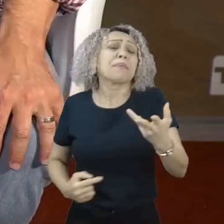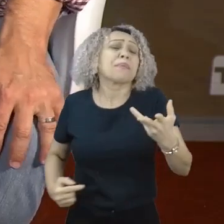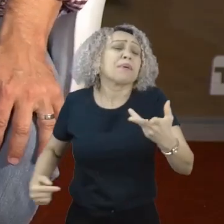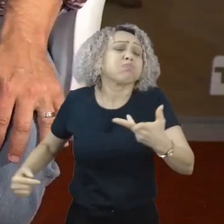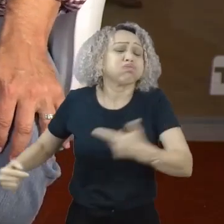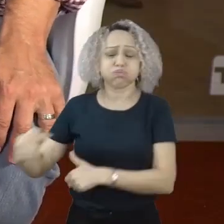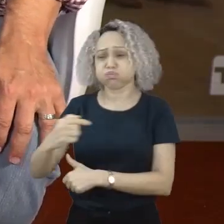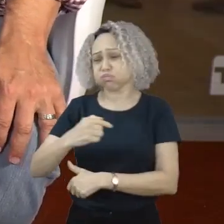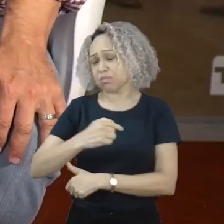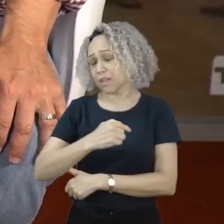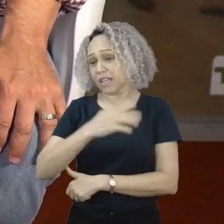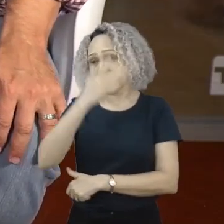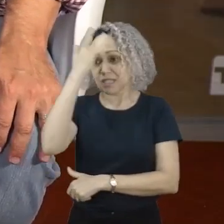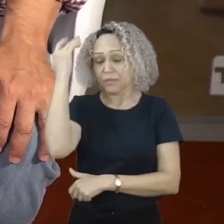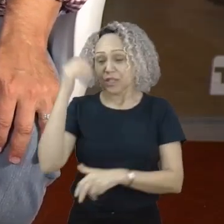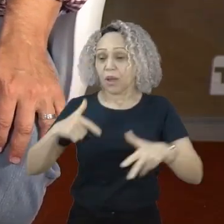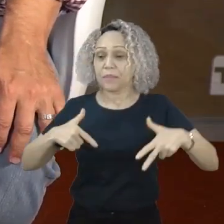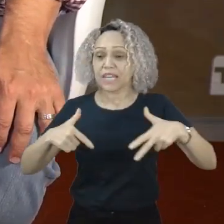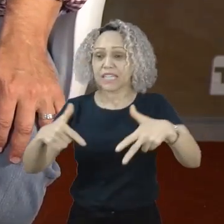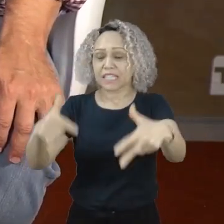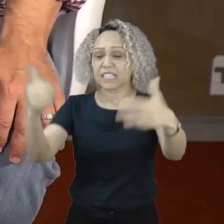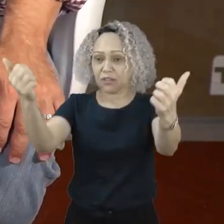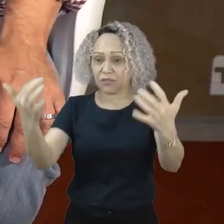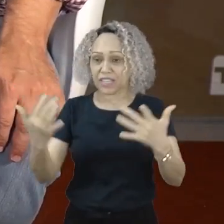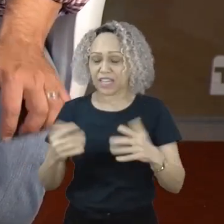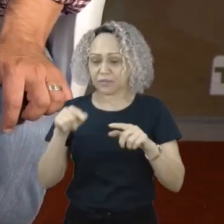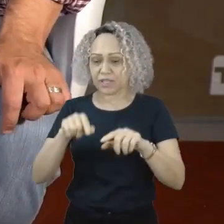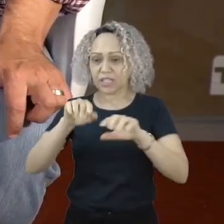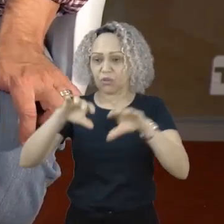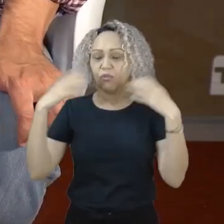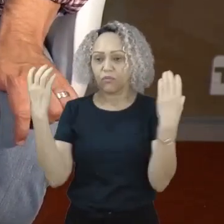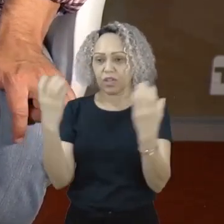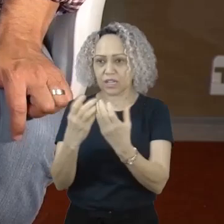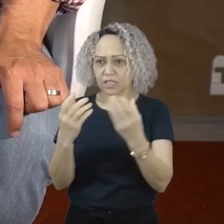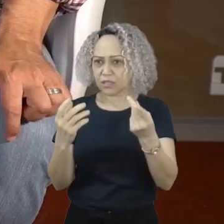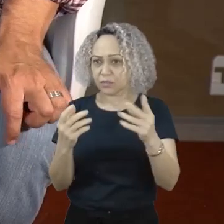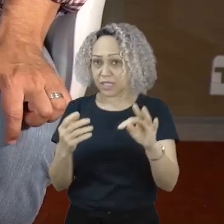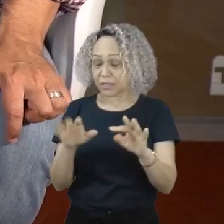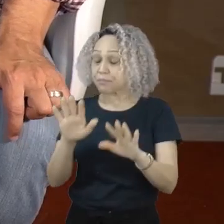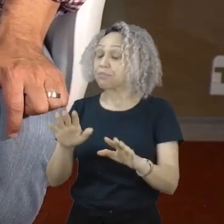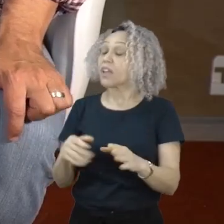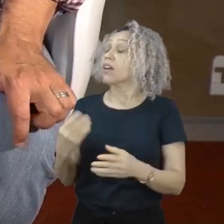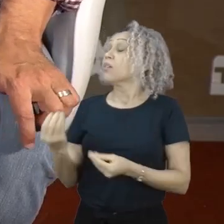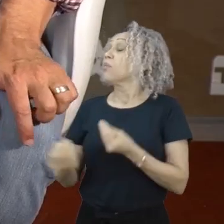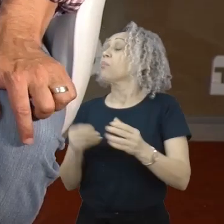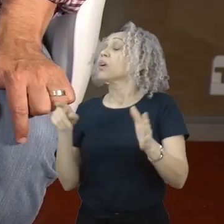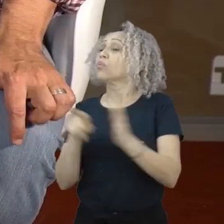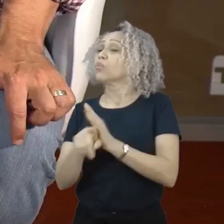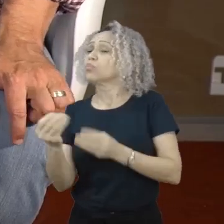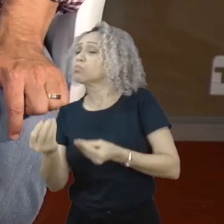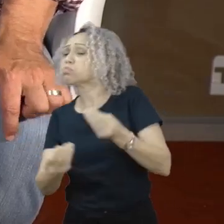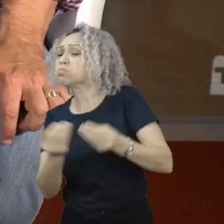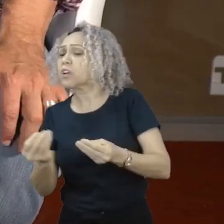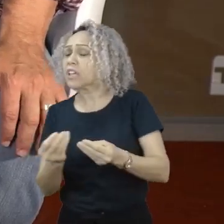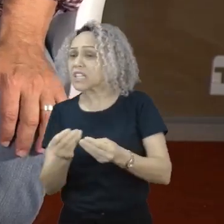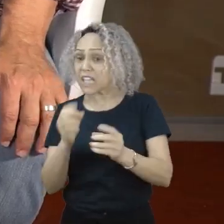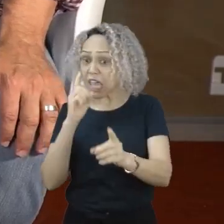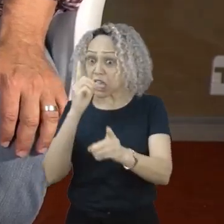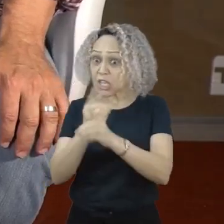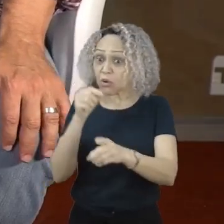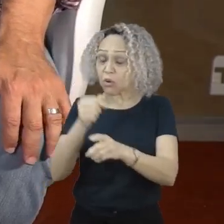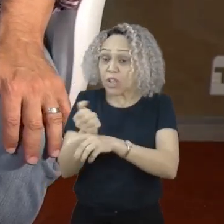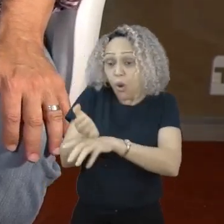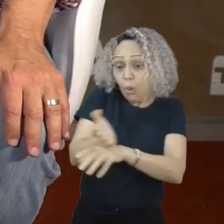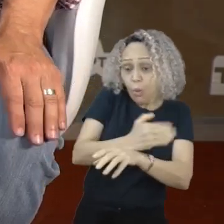na conferência. Qual a importância desse encontro sendo realizado um ano antes, né, das eleições municipais para o fortalecimento